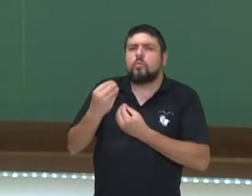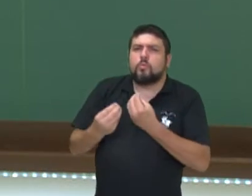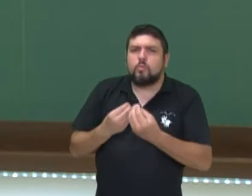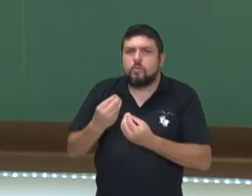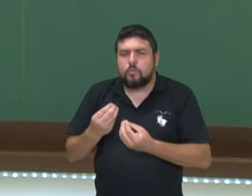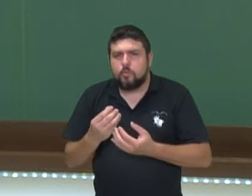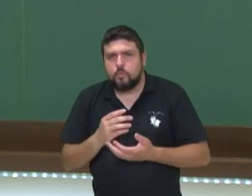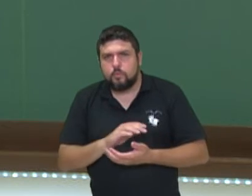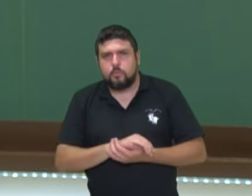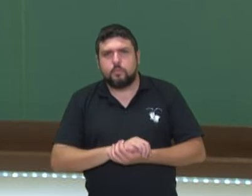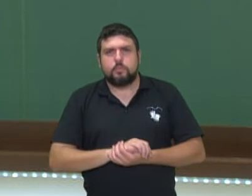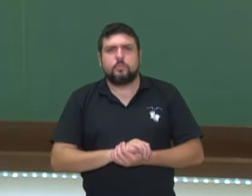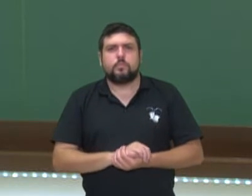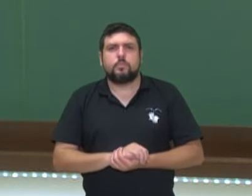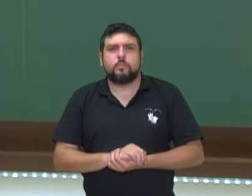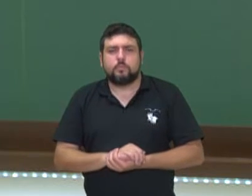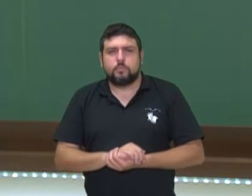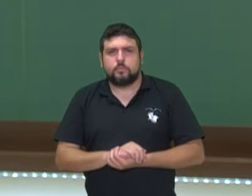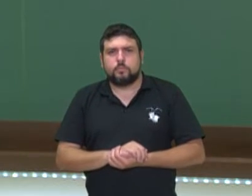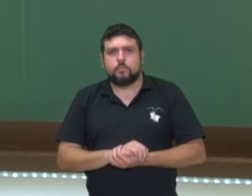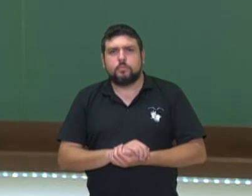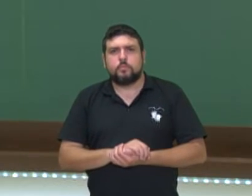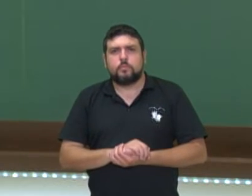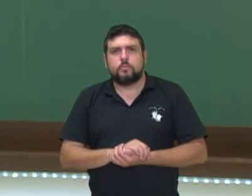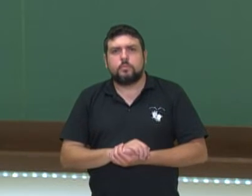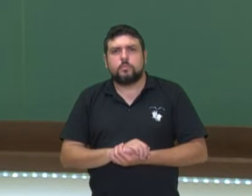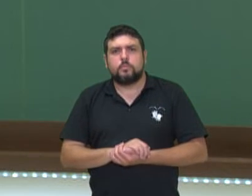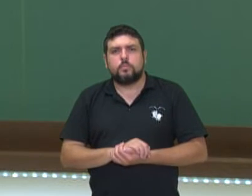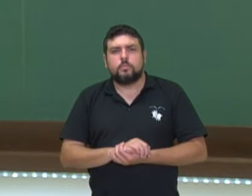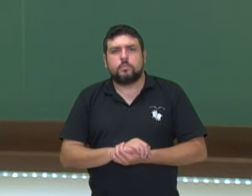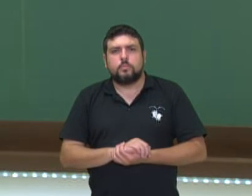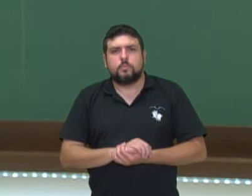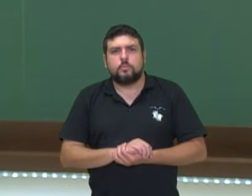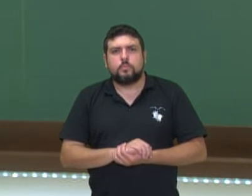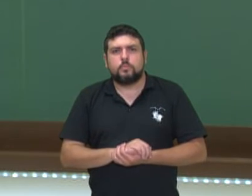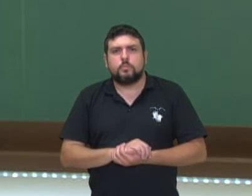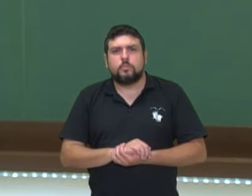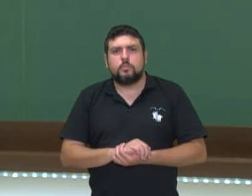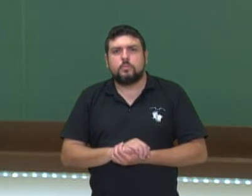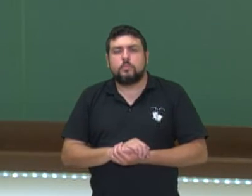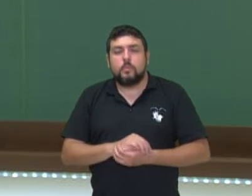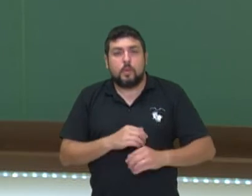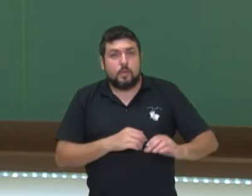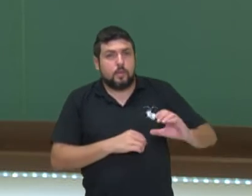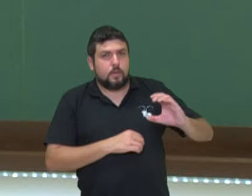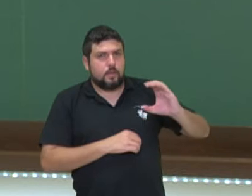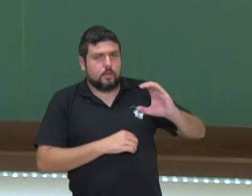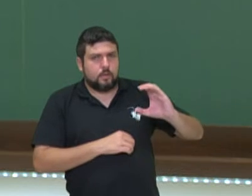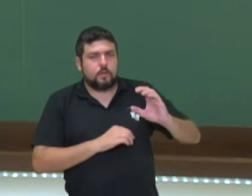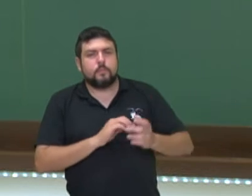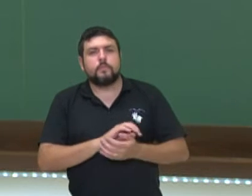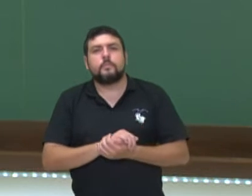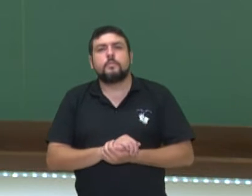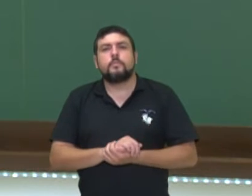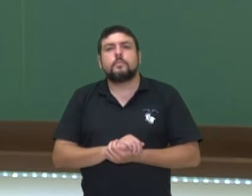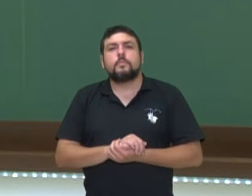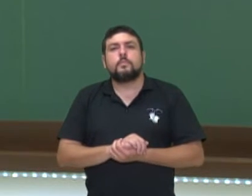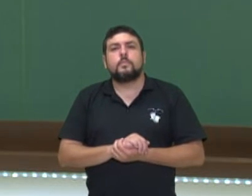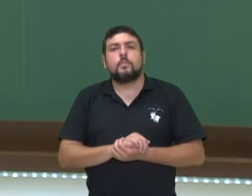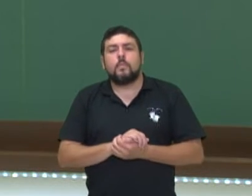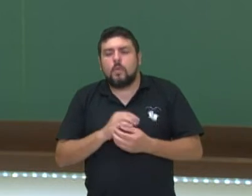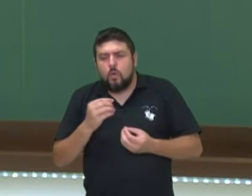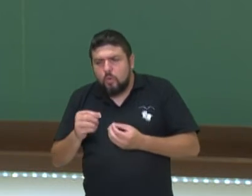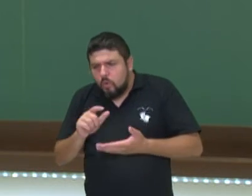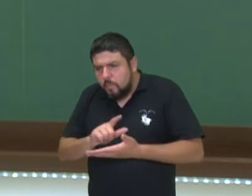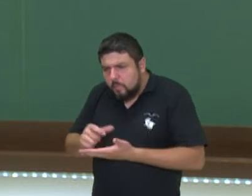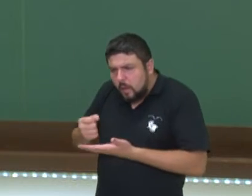impactar na vida dessas pessoas que compartilham espaço comigo? e a C, reflexo